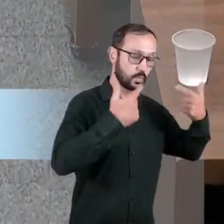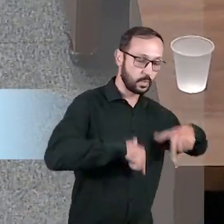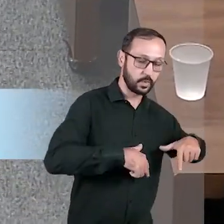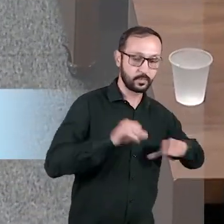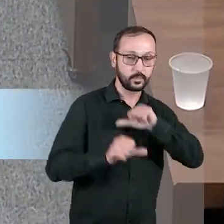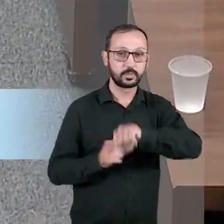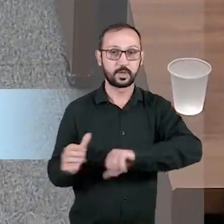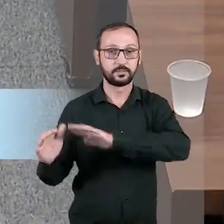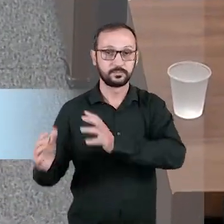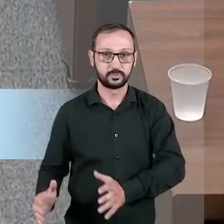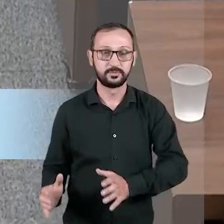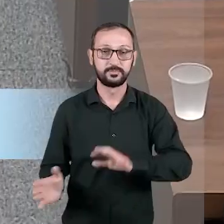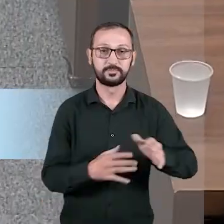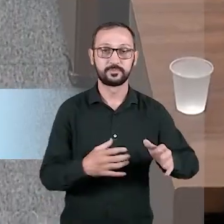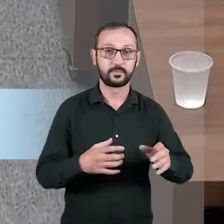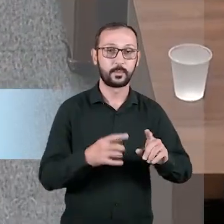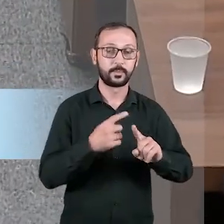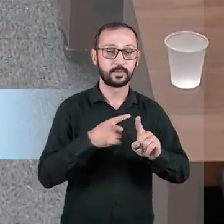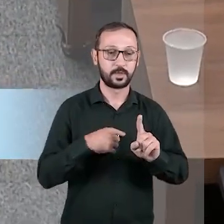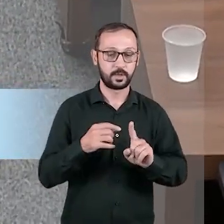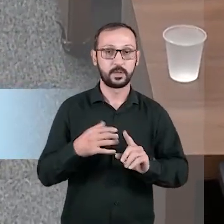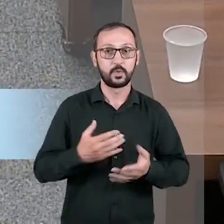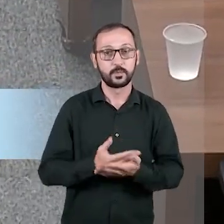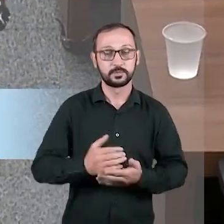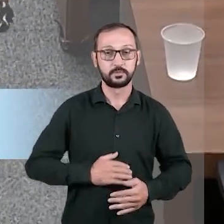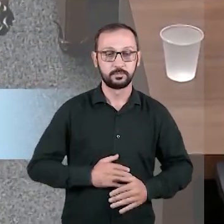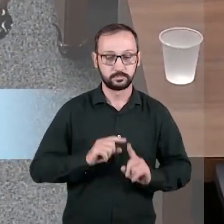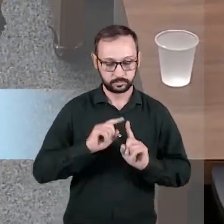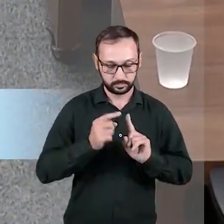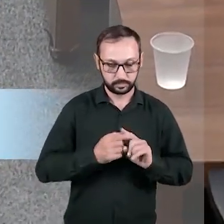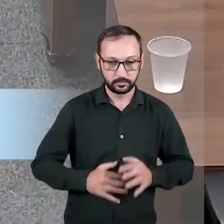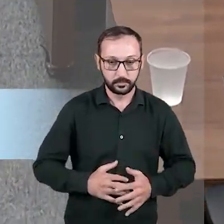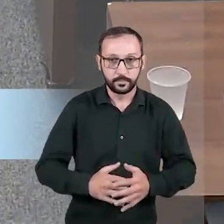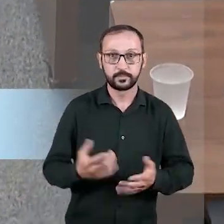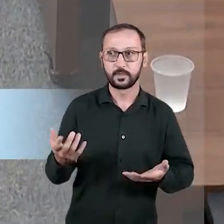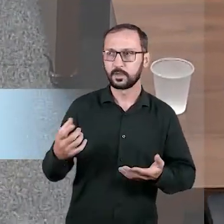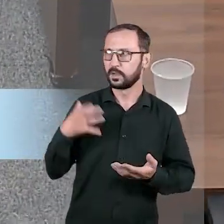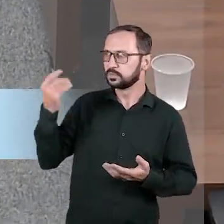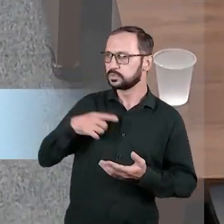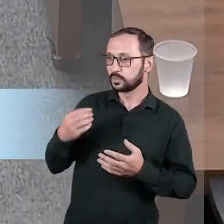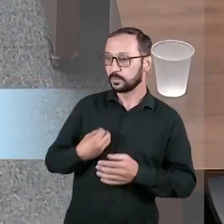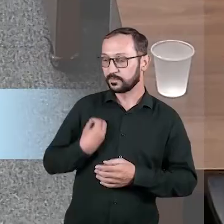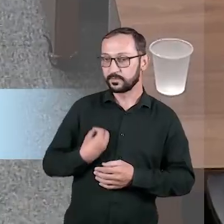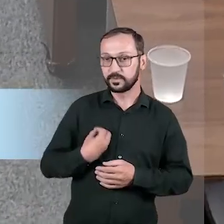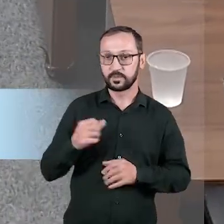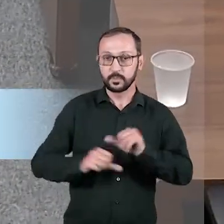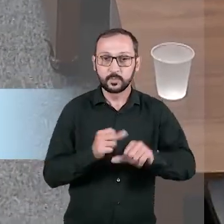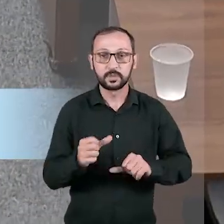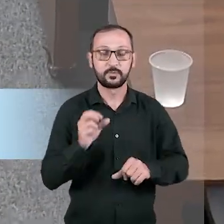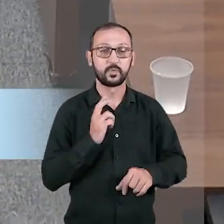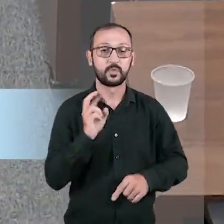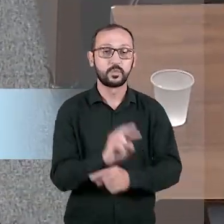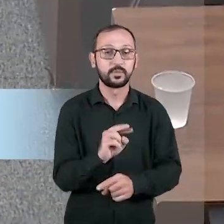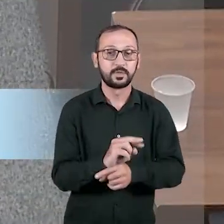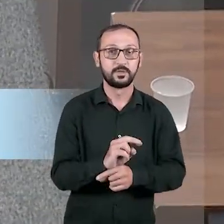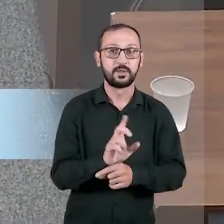Eu perco numa gravidez, porque eu vou perder a minha vida que eu tinha antes. Agora eu vou ter uma vida que eu não vou poder dormir, né? Uma vida que eu vou ter